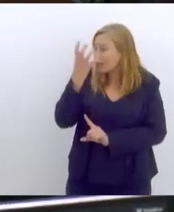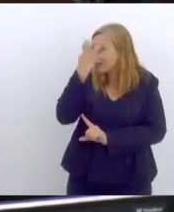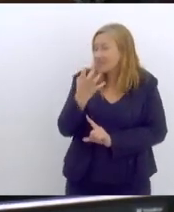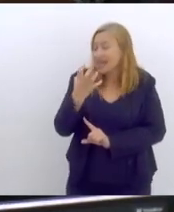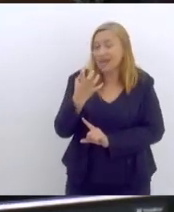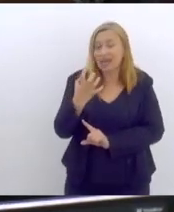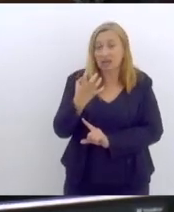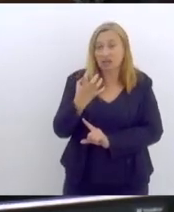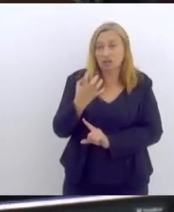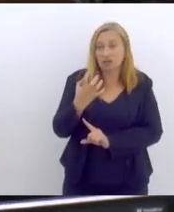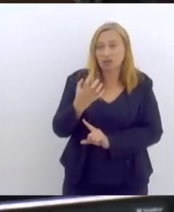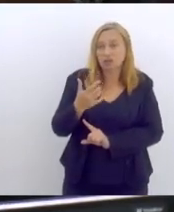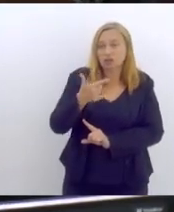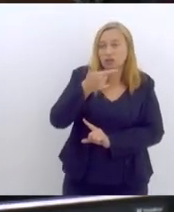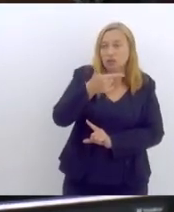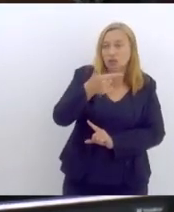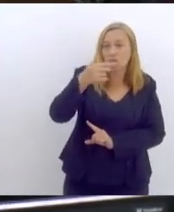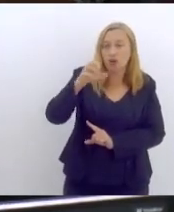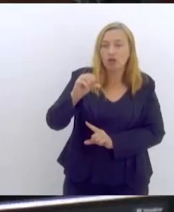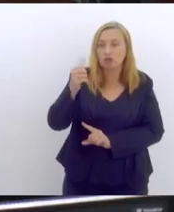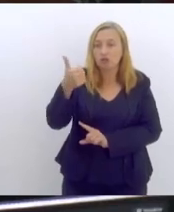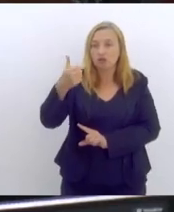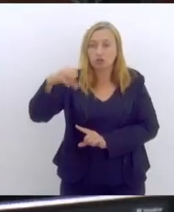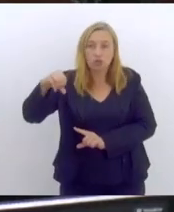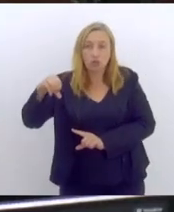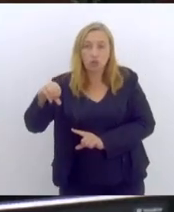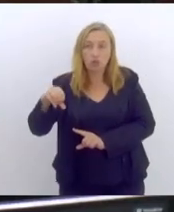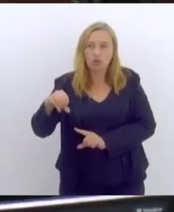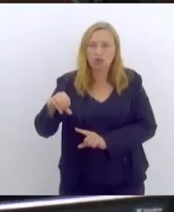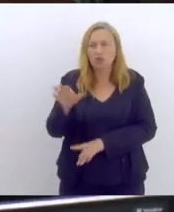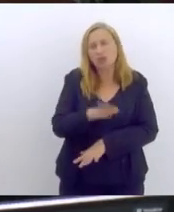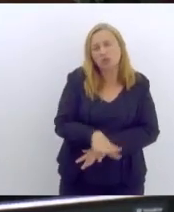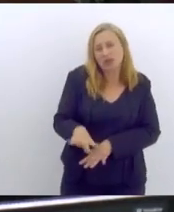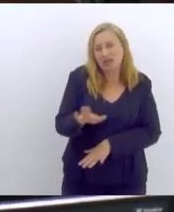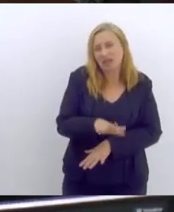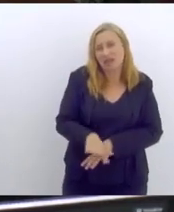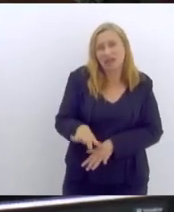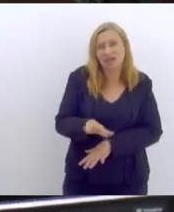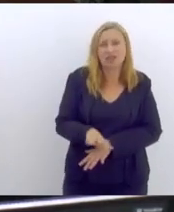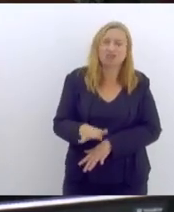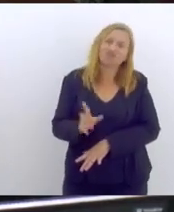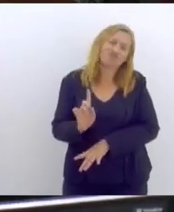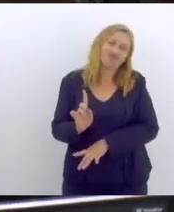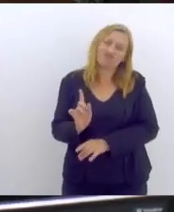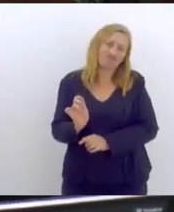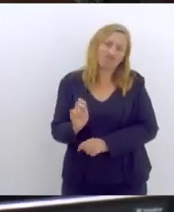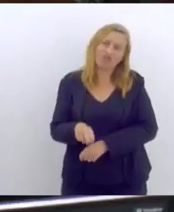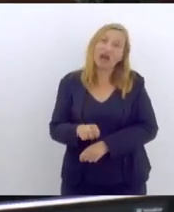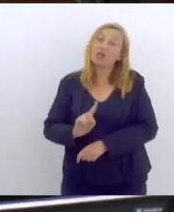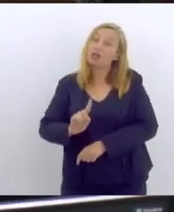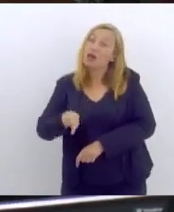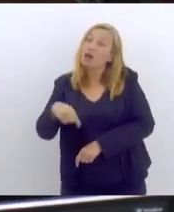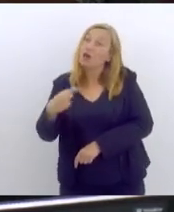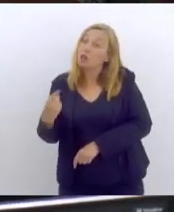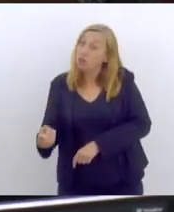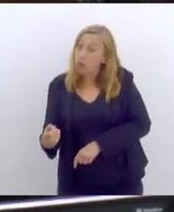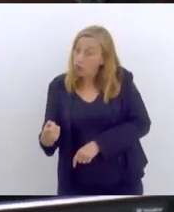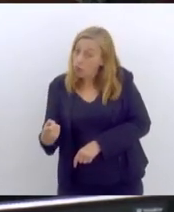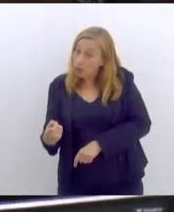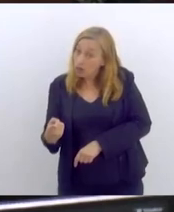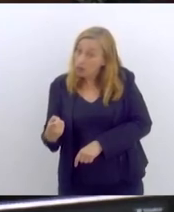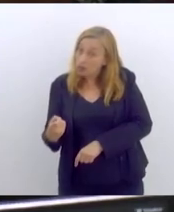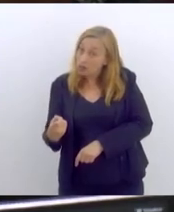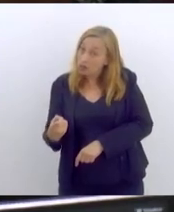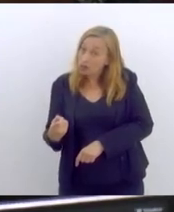grave no ano de 2009, coisa com criança. Aí não dá. Depois,